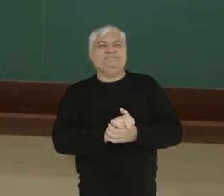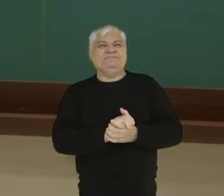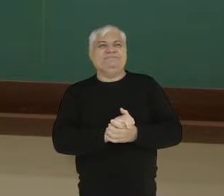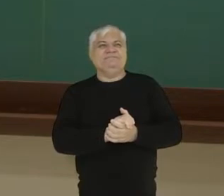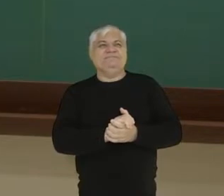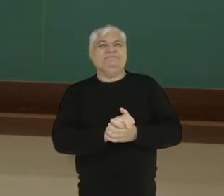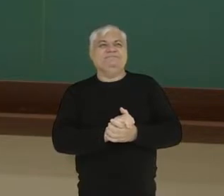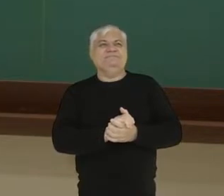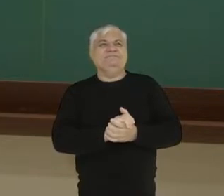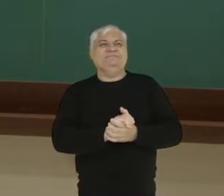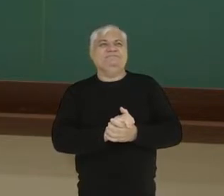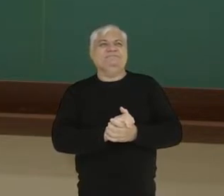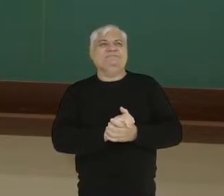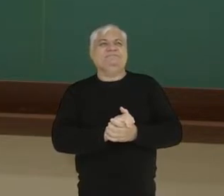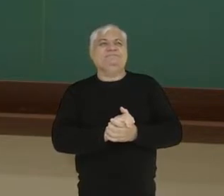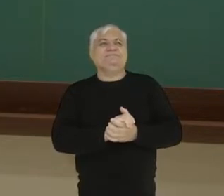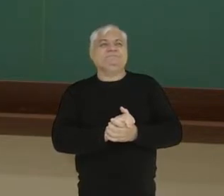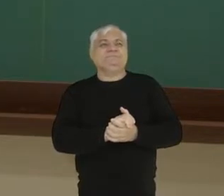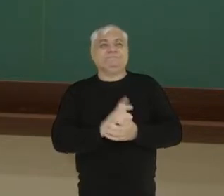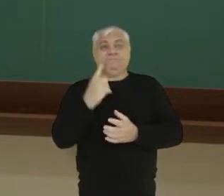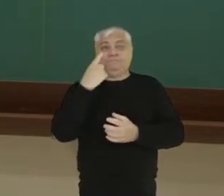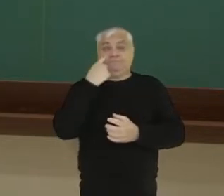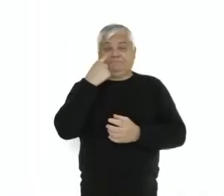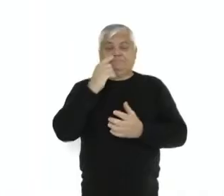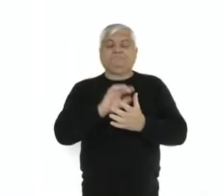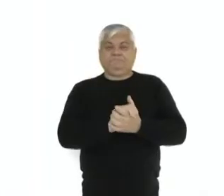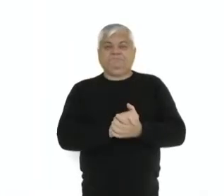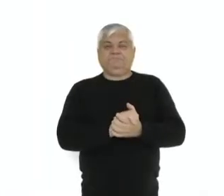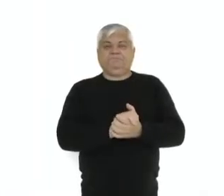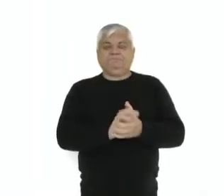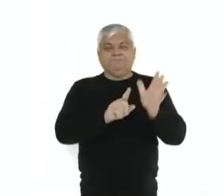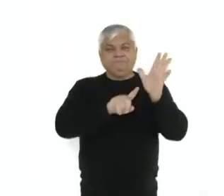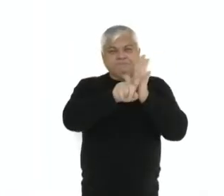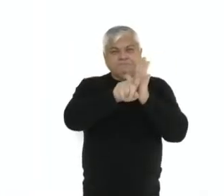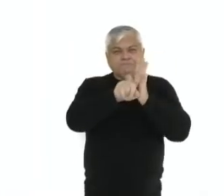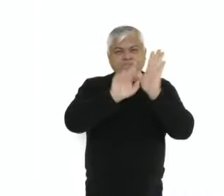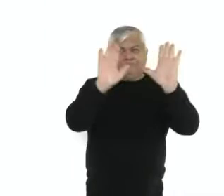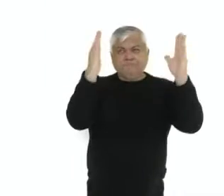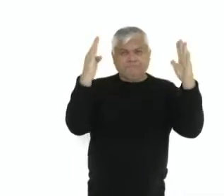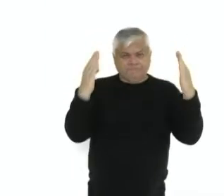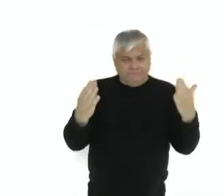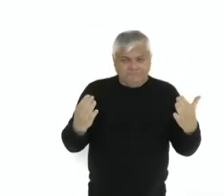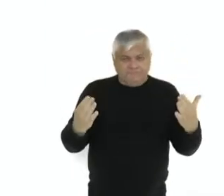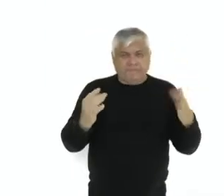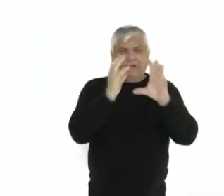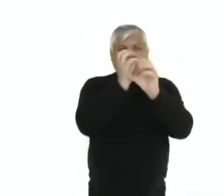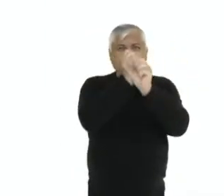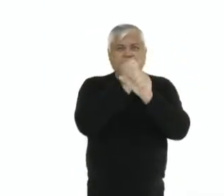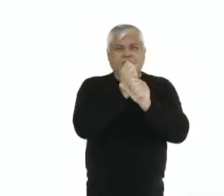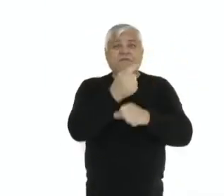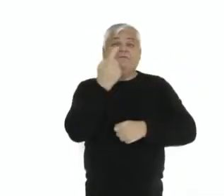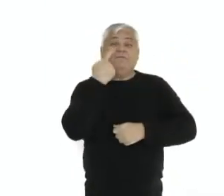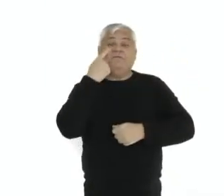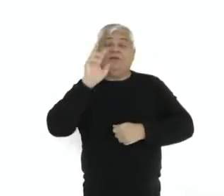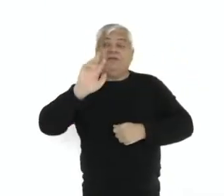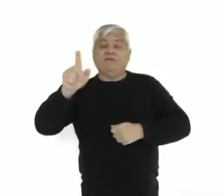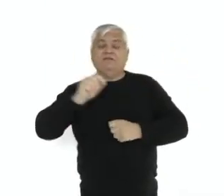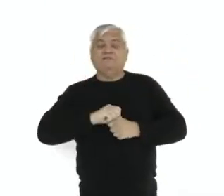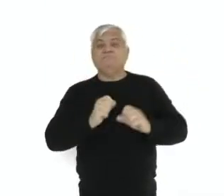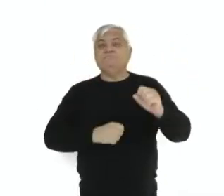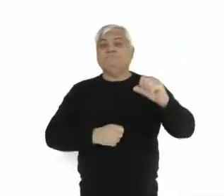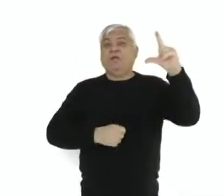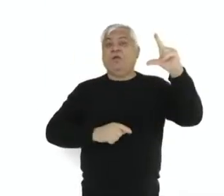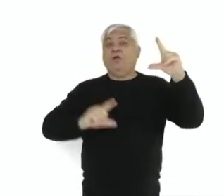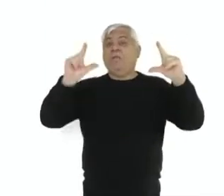Opa, pulou uma tela, vamos voltar. Olha só. Para analisar melhor essas notas, vamos considerar a diferença entre a maior e a menor nota de